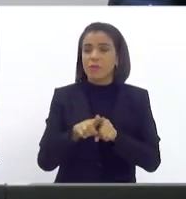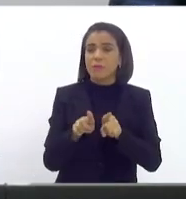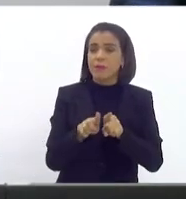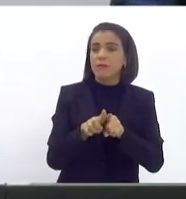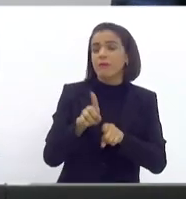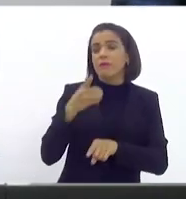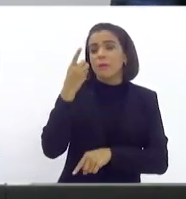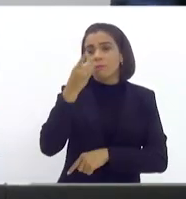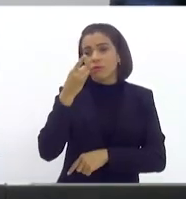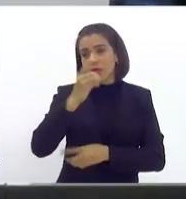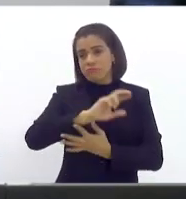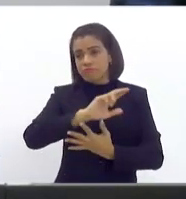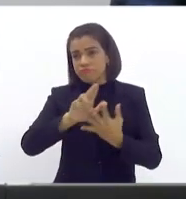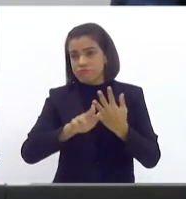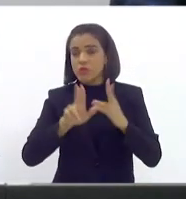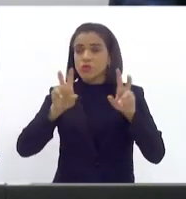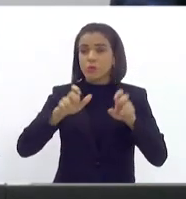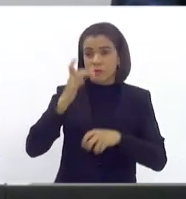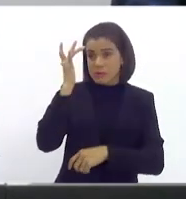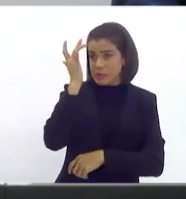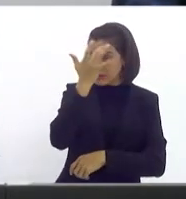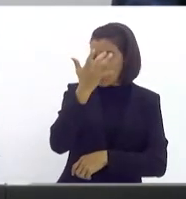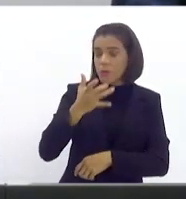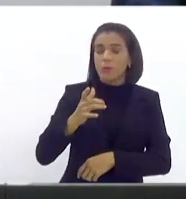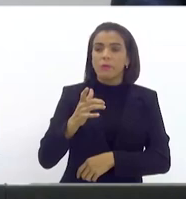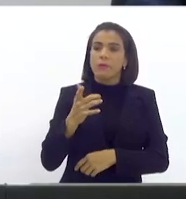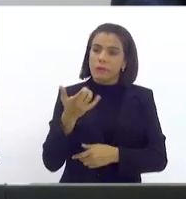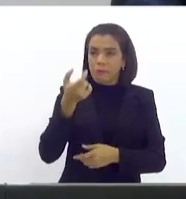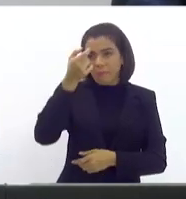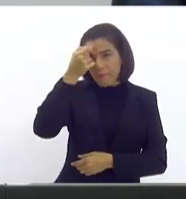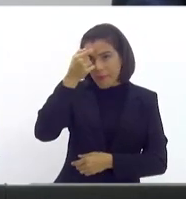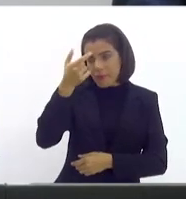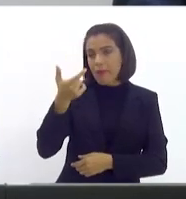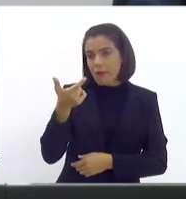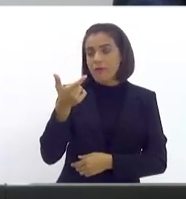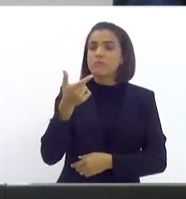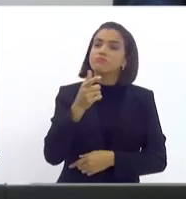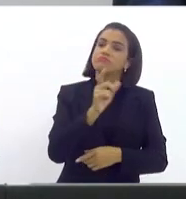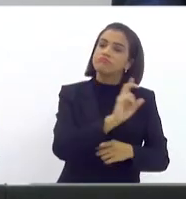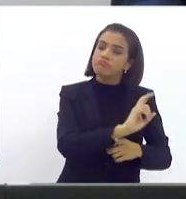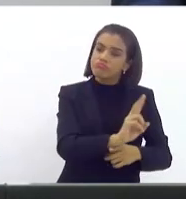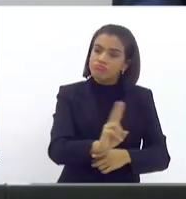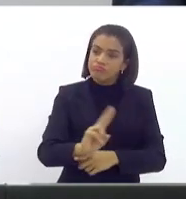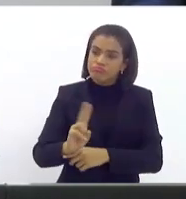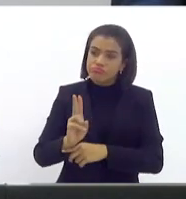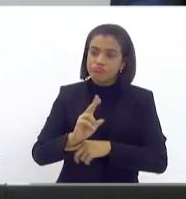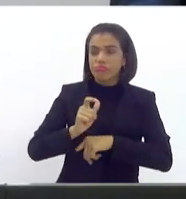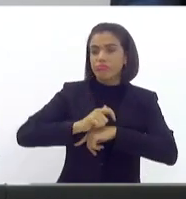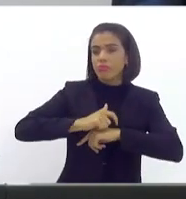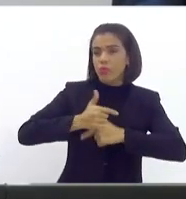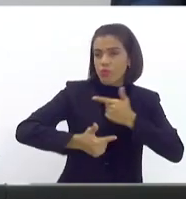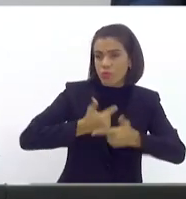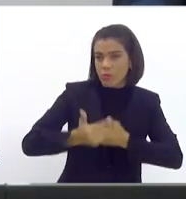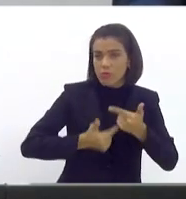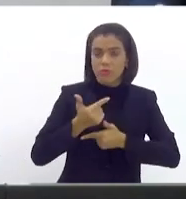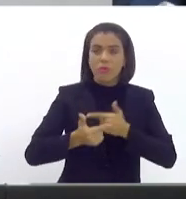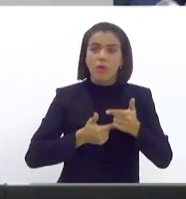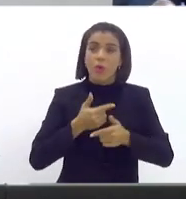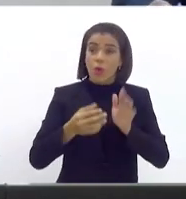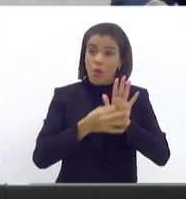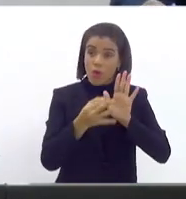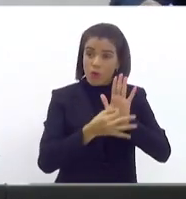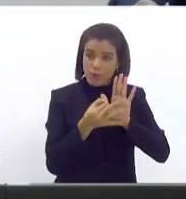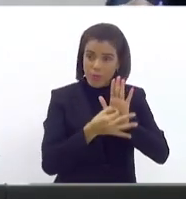que dispõe sobre os cuidados com a saúde mental dos agentes de segurança pública no exercício das suas funções. O parecer original